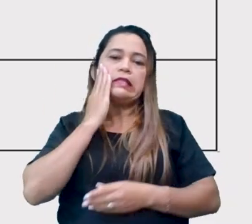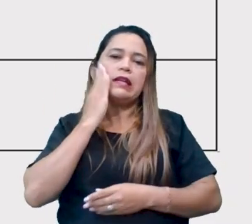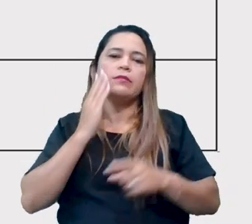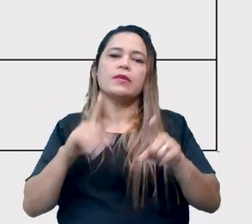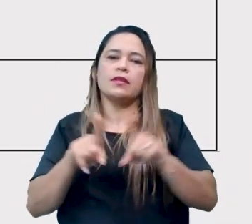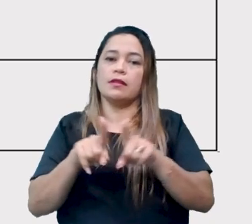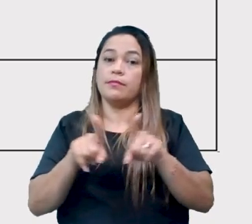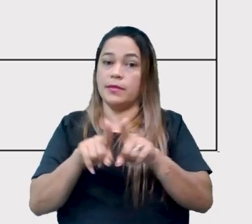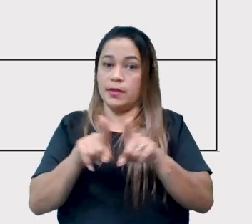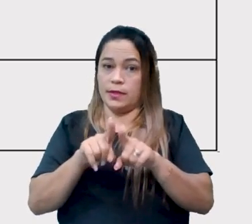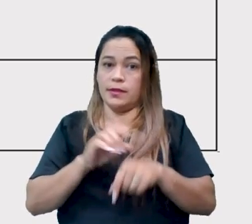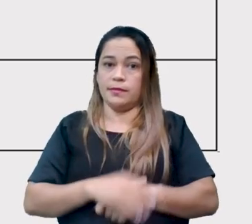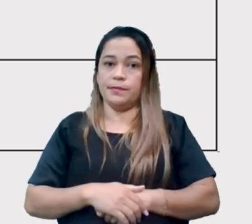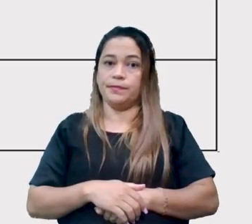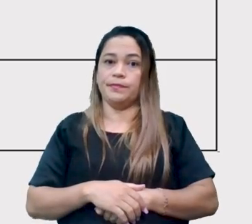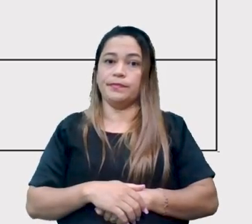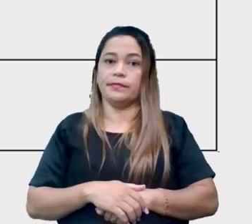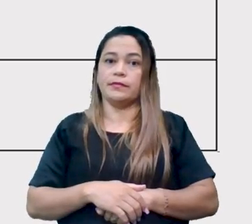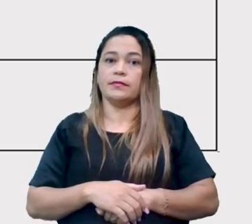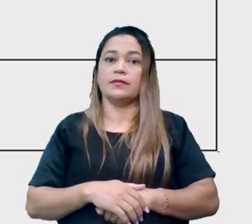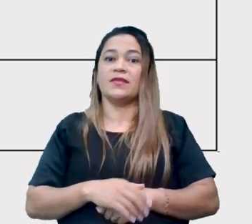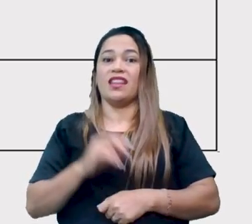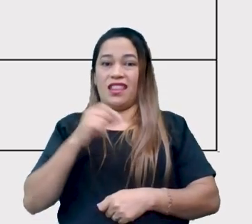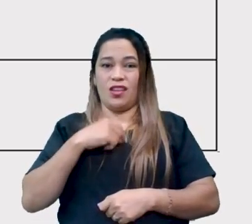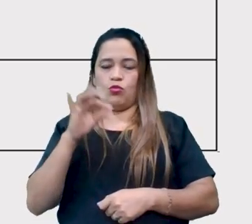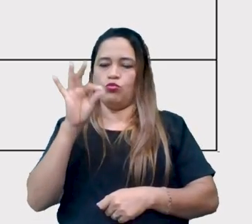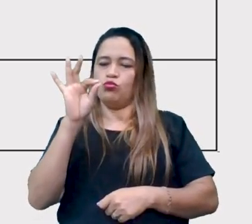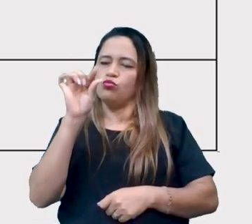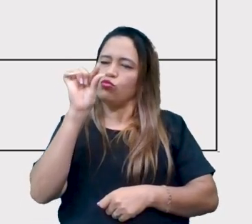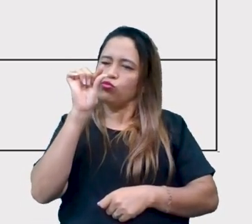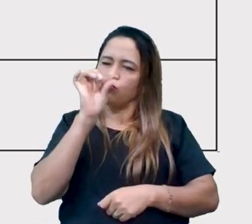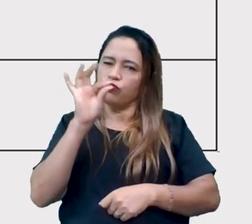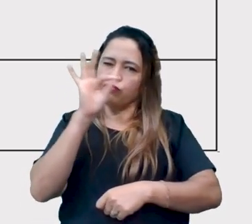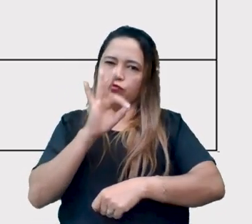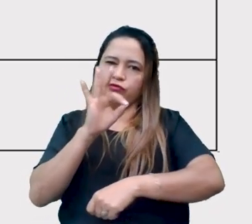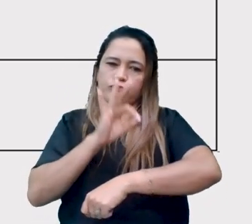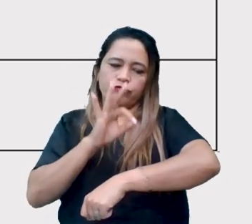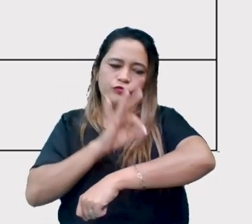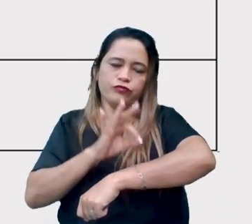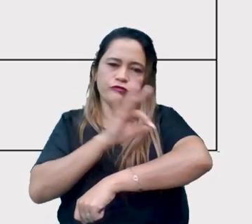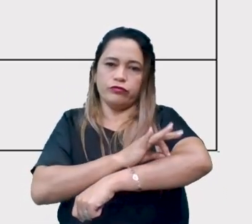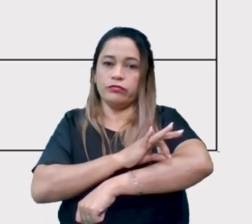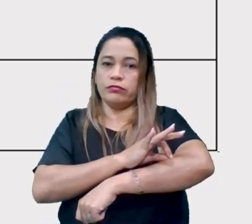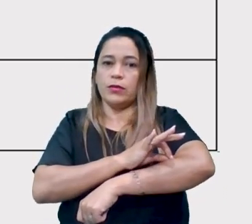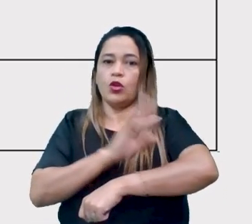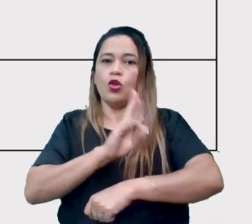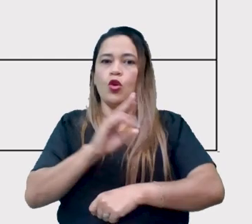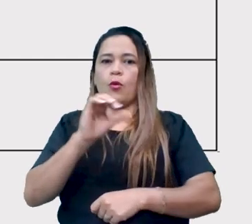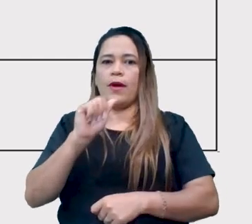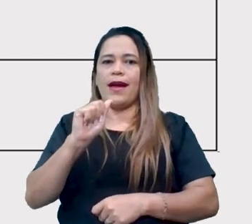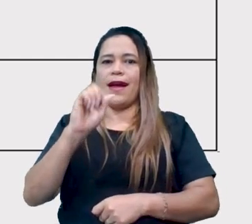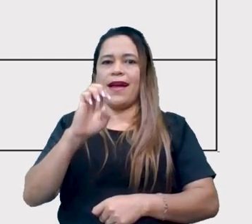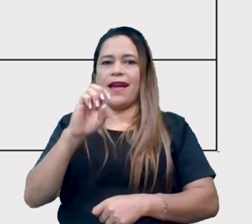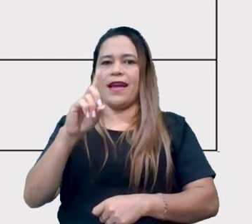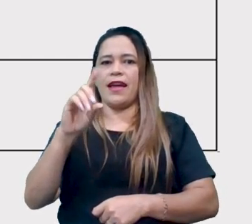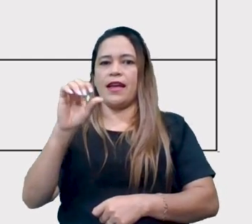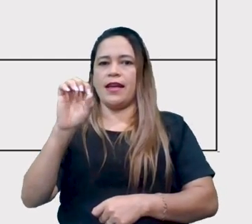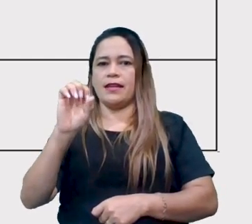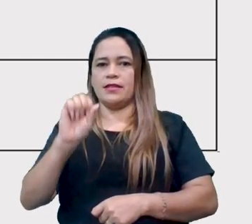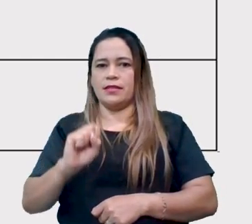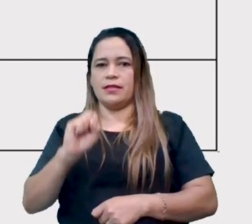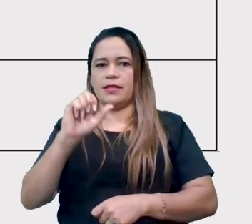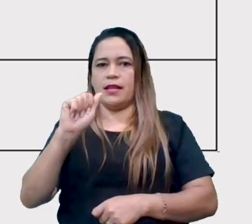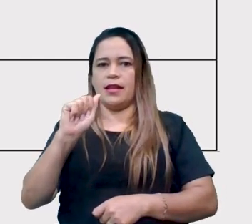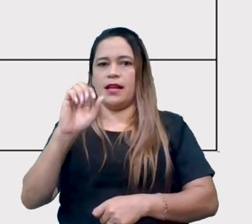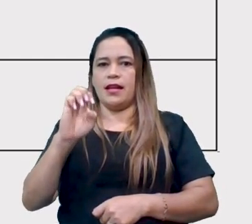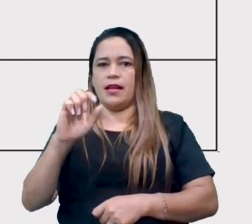também que essa doença é transmitida por um mosquito, que é o mosquito da dengue. O mosquito é chamado de Aedes aegypti. E nós vamos